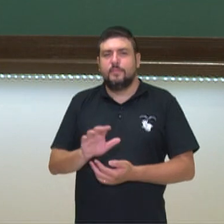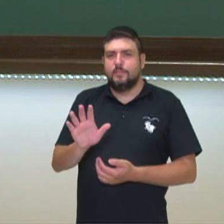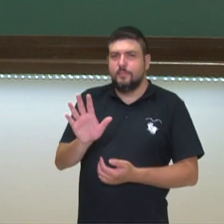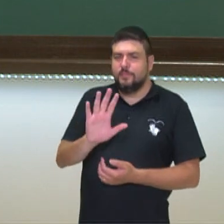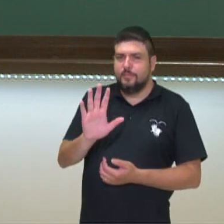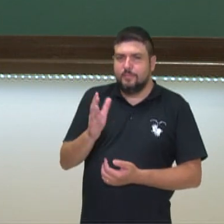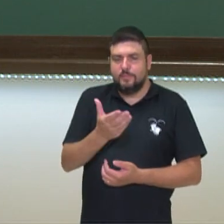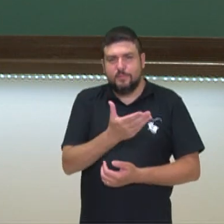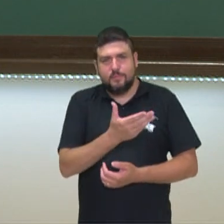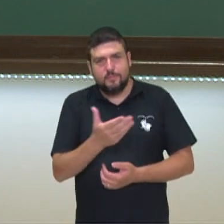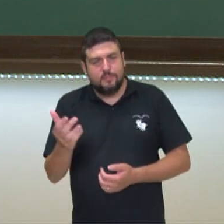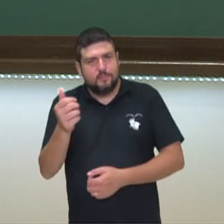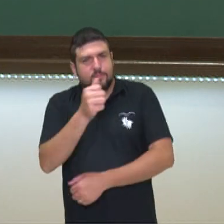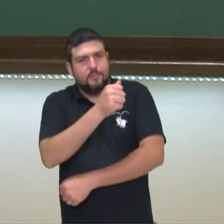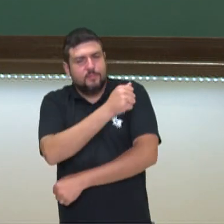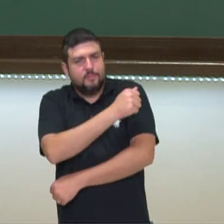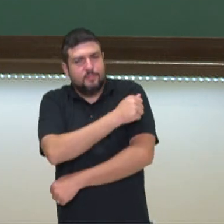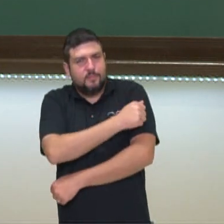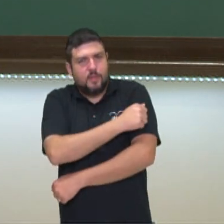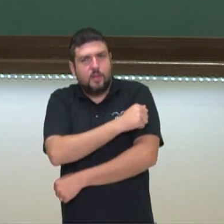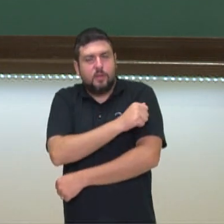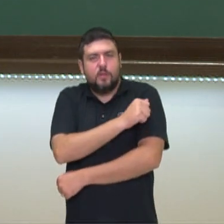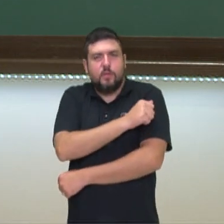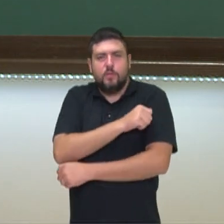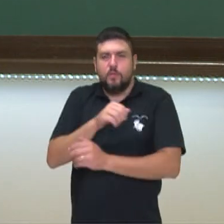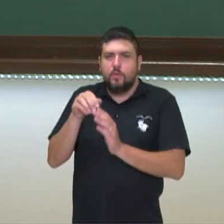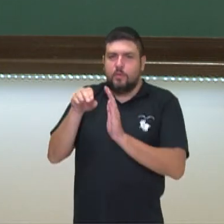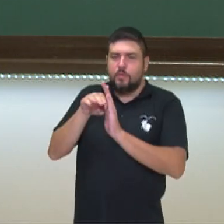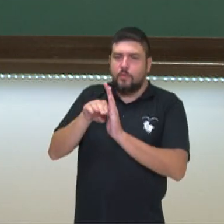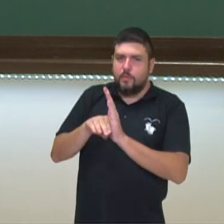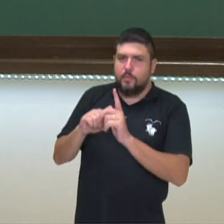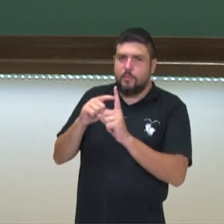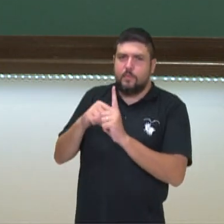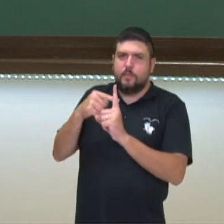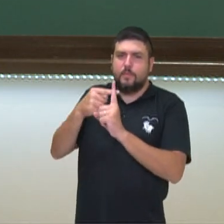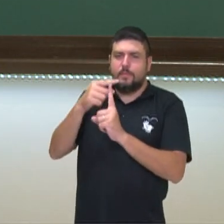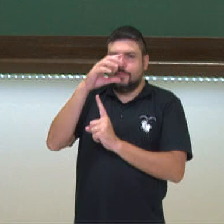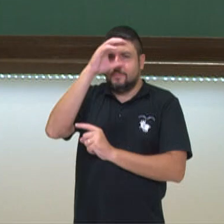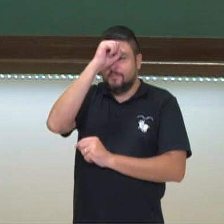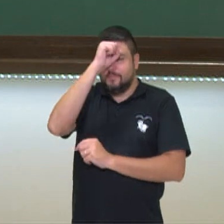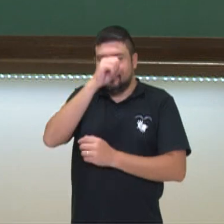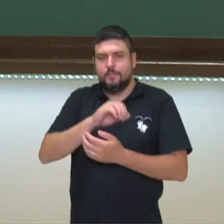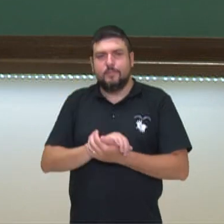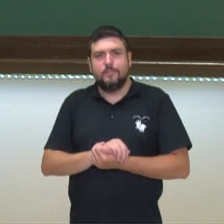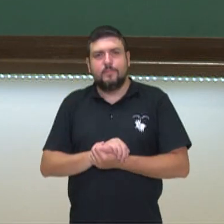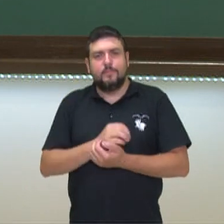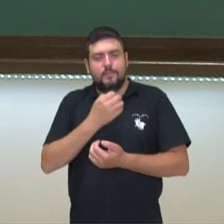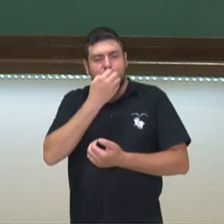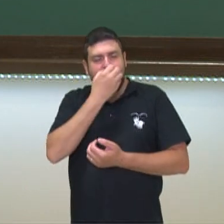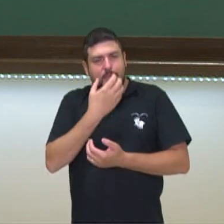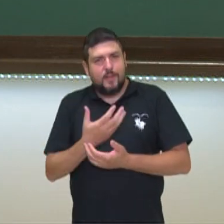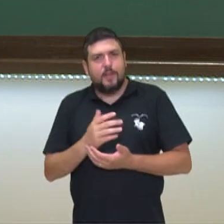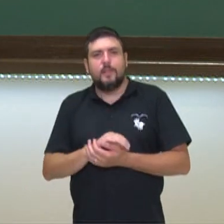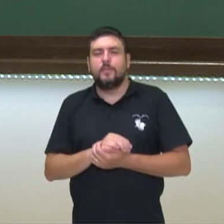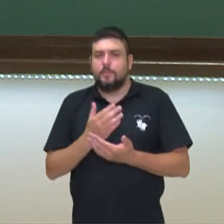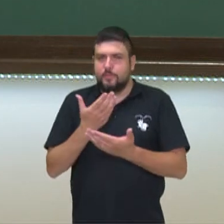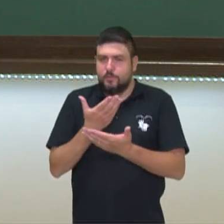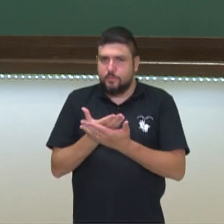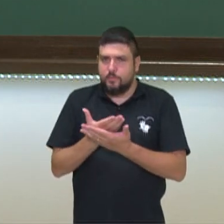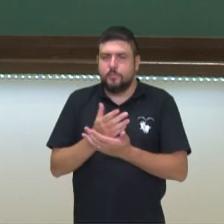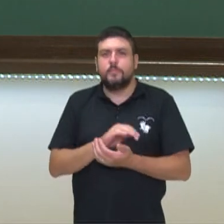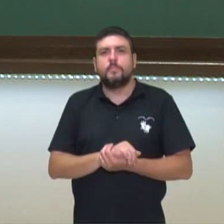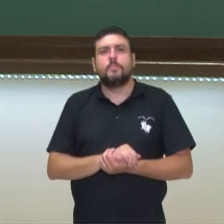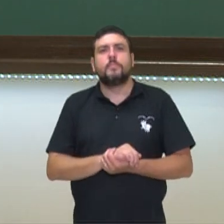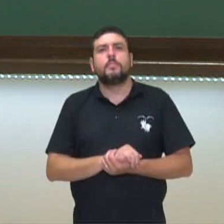queridos estudantes do programa Mais Aprendizagem. Tudo bem com vocês? Que bom, vamos estudar um pouquinho?